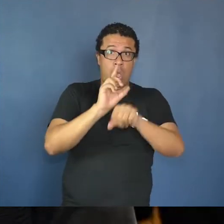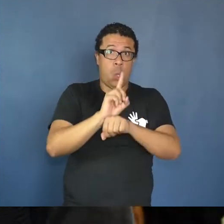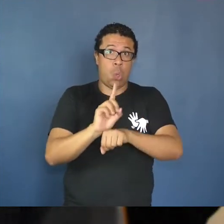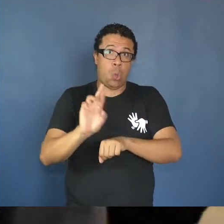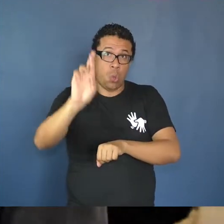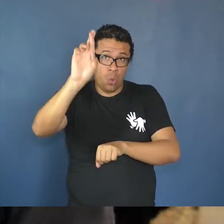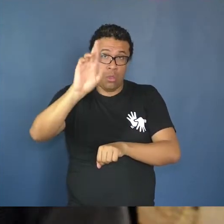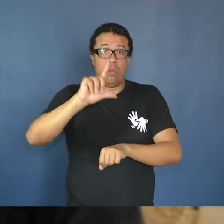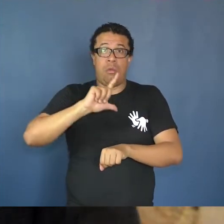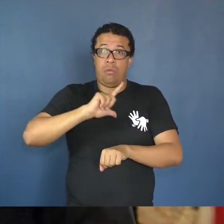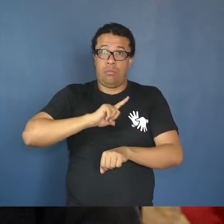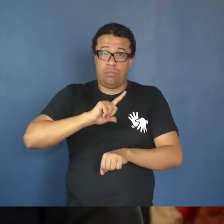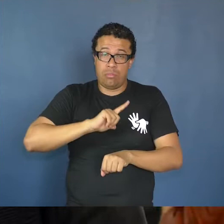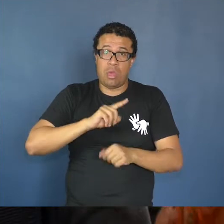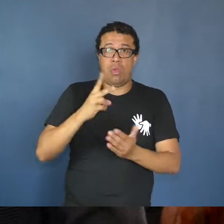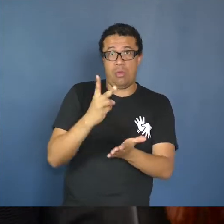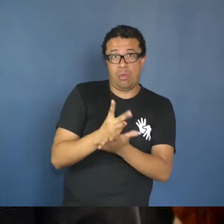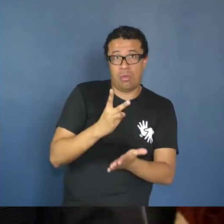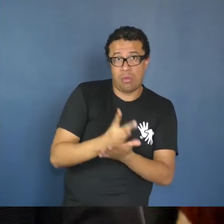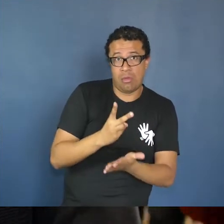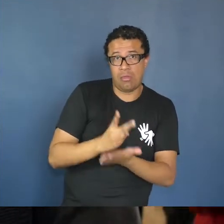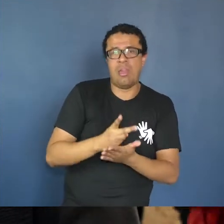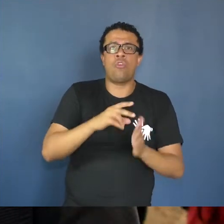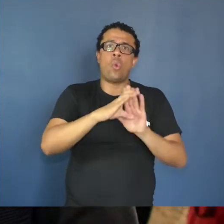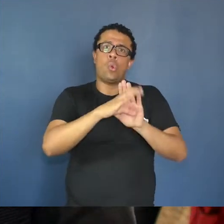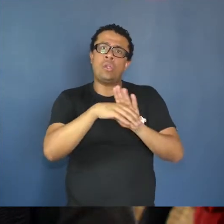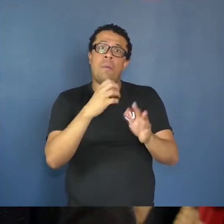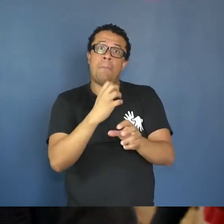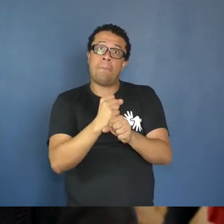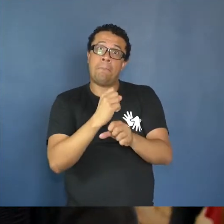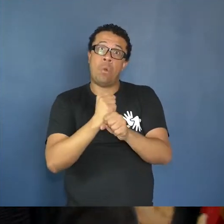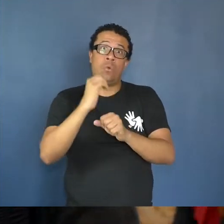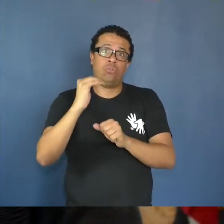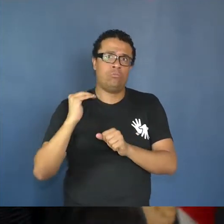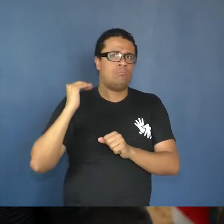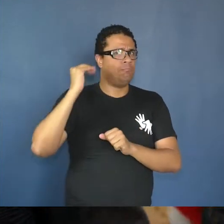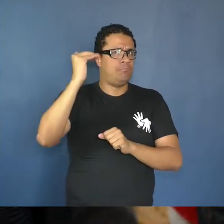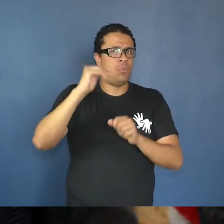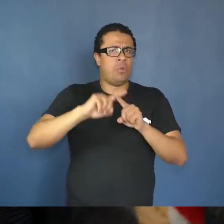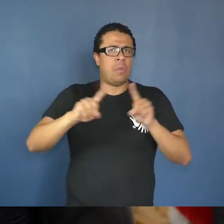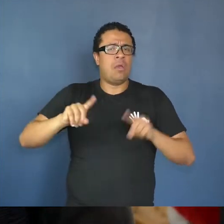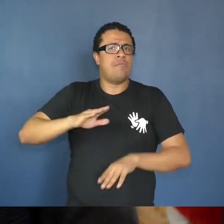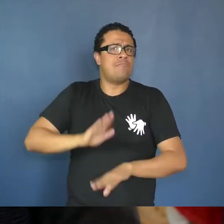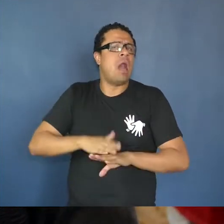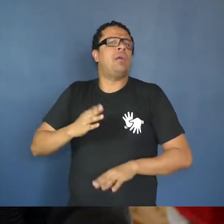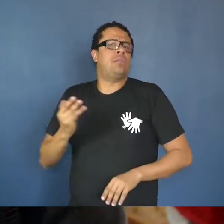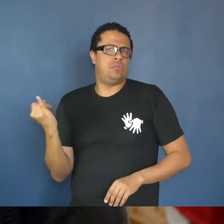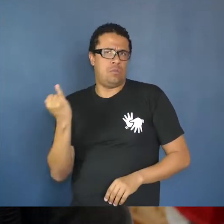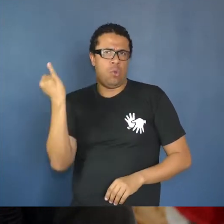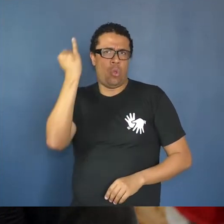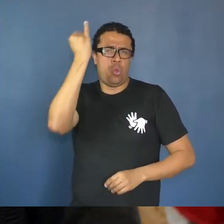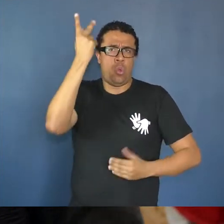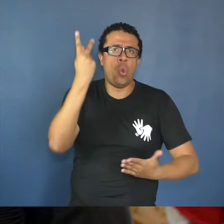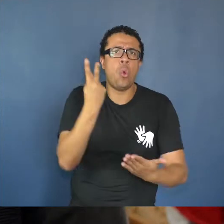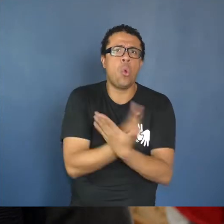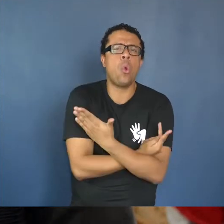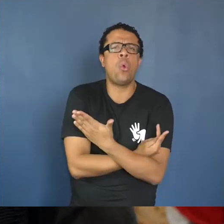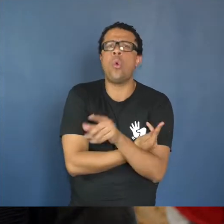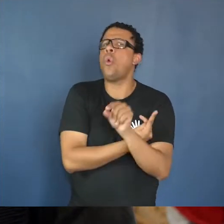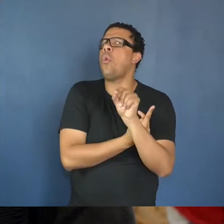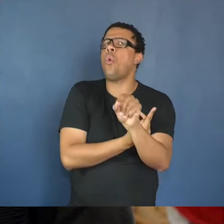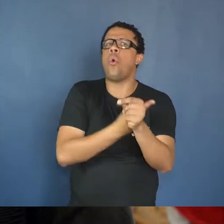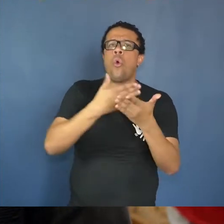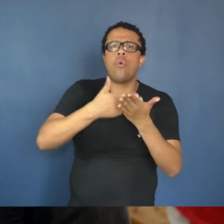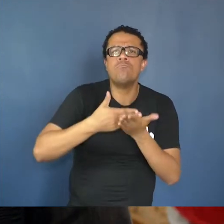qualidade, que tem demonstrado isso através da obtenção de conceitos elevados, mas eu acho que o mais importante é que isso aconteça, essa abertura do